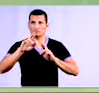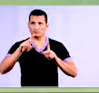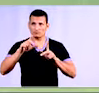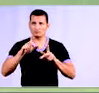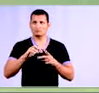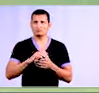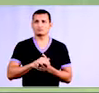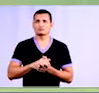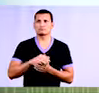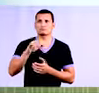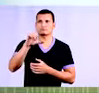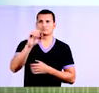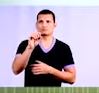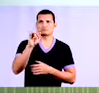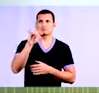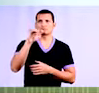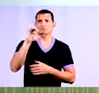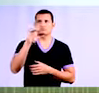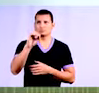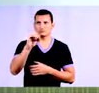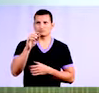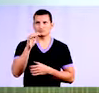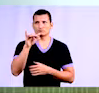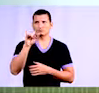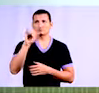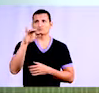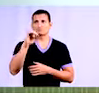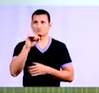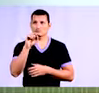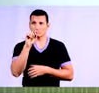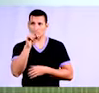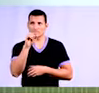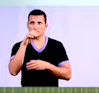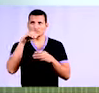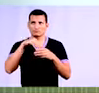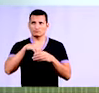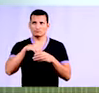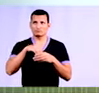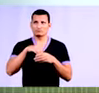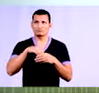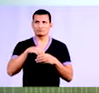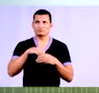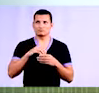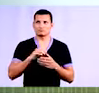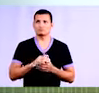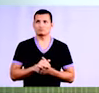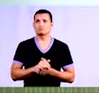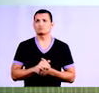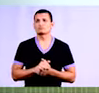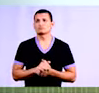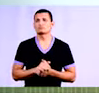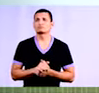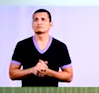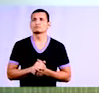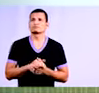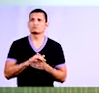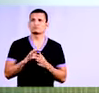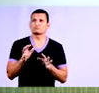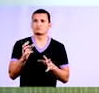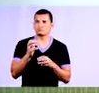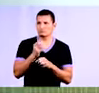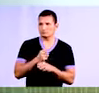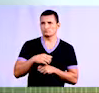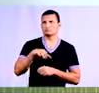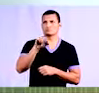físico, endereçamento lógico, ali internamente, enquanto se processa, enquanto o